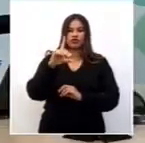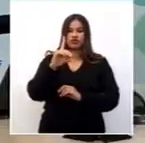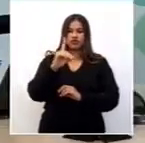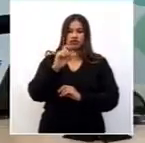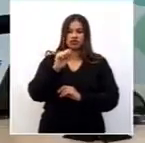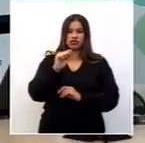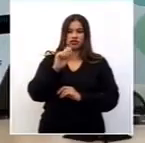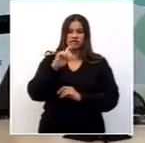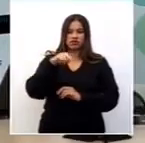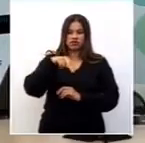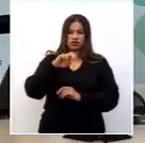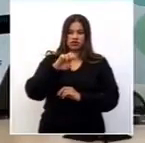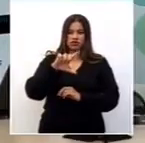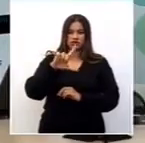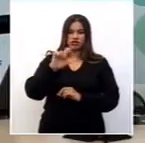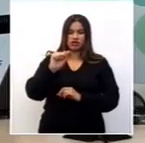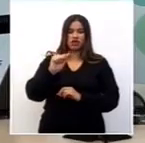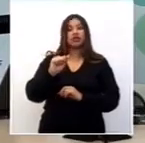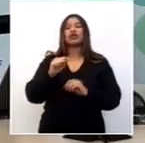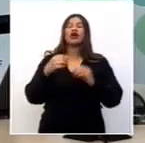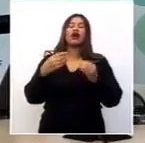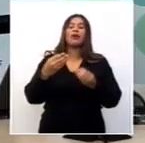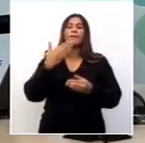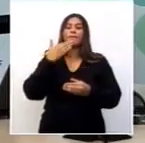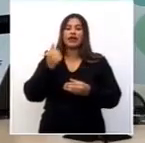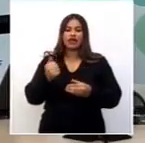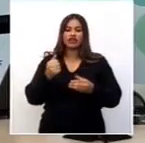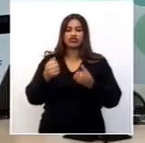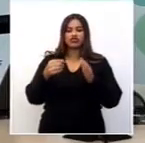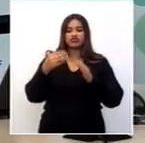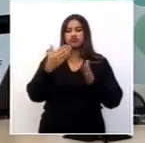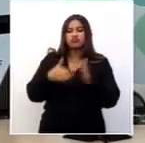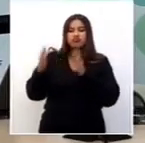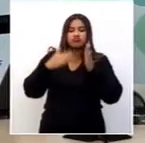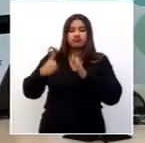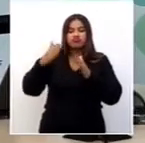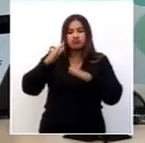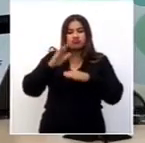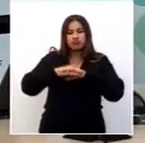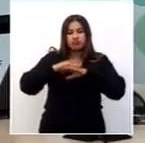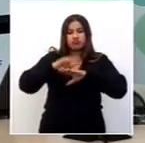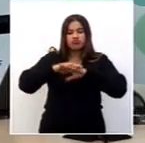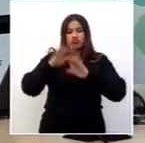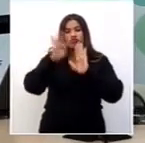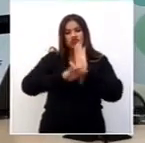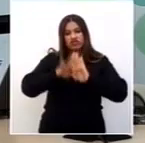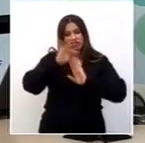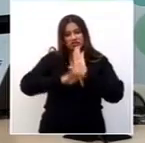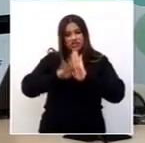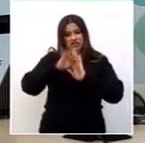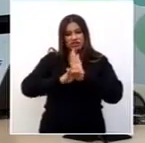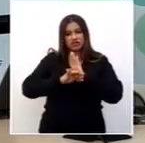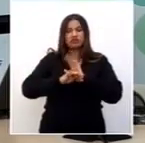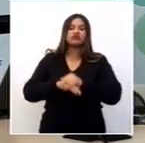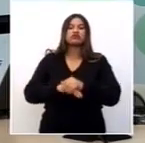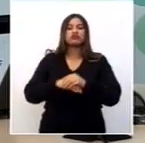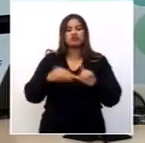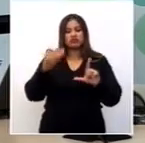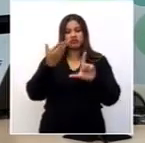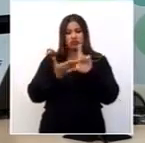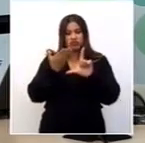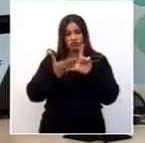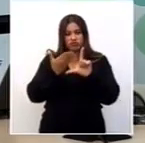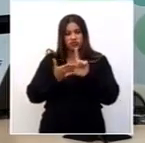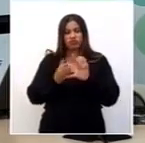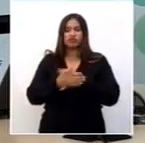textuais, que eles enviem pelo Classroom. A professora Lília utiliza, inclusive, a análise da AP.